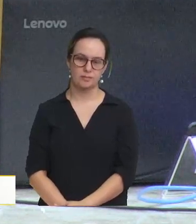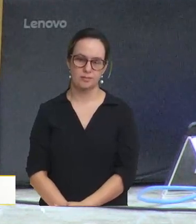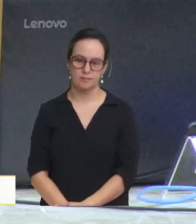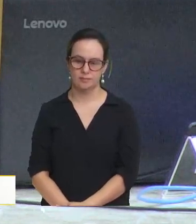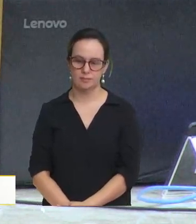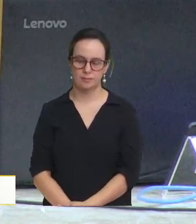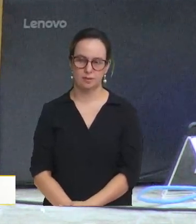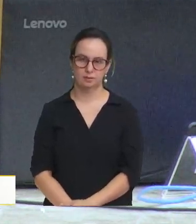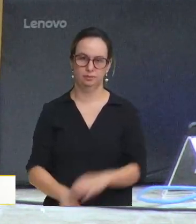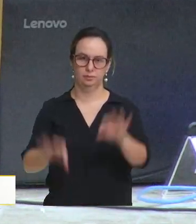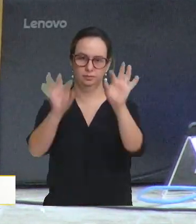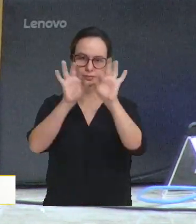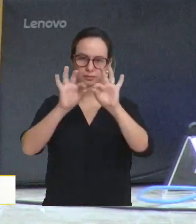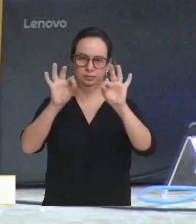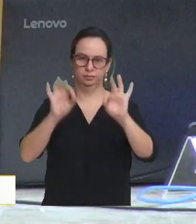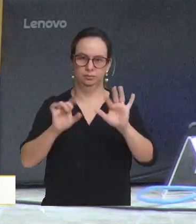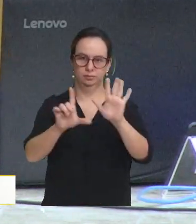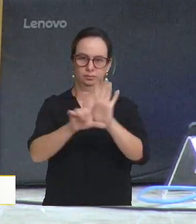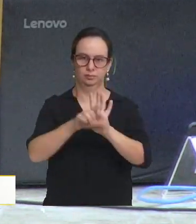O projeto de lei